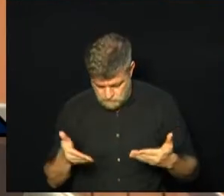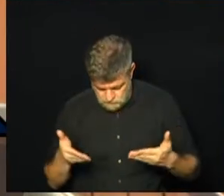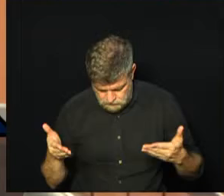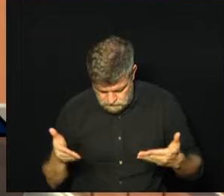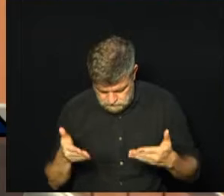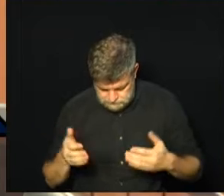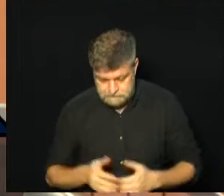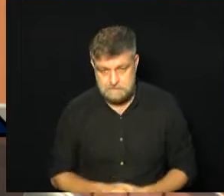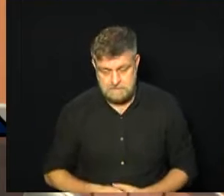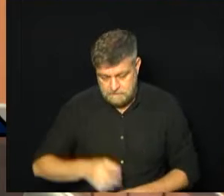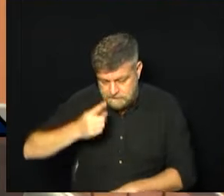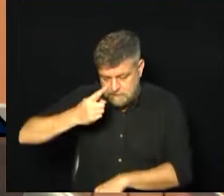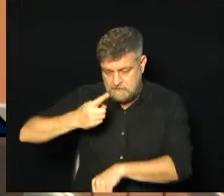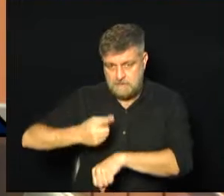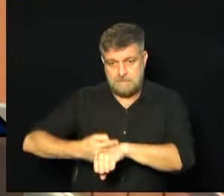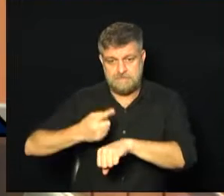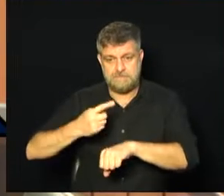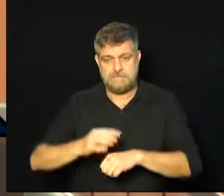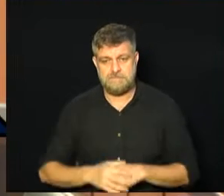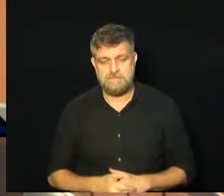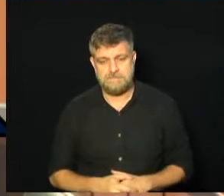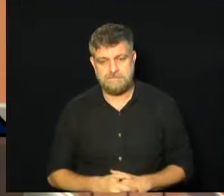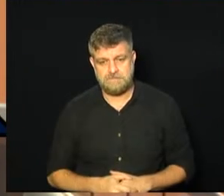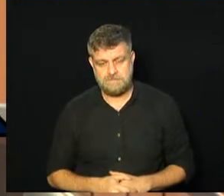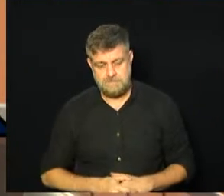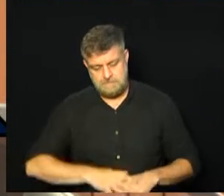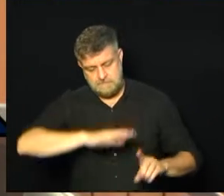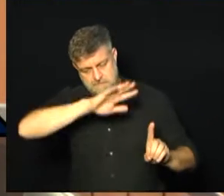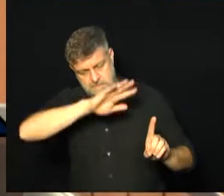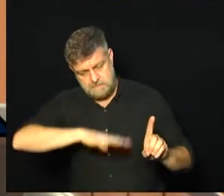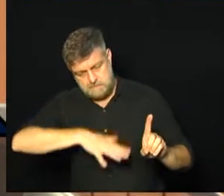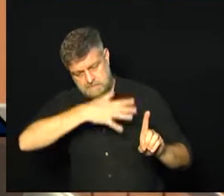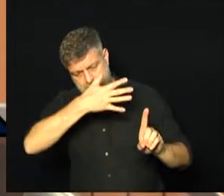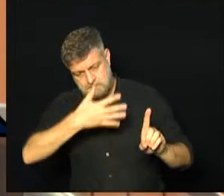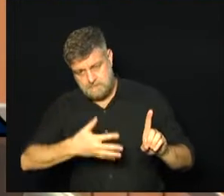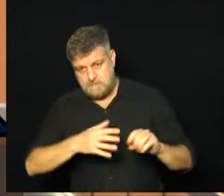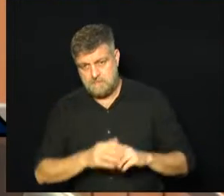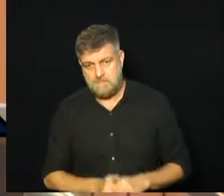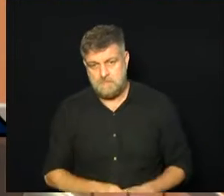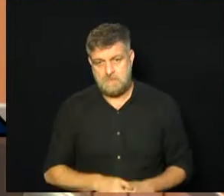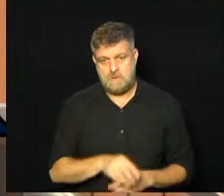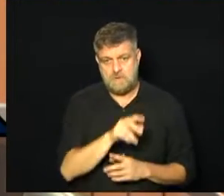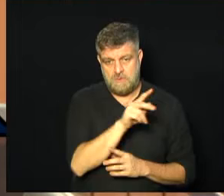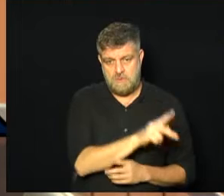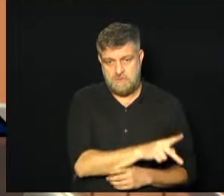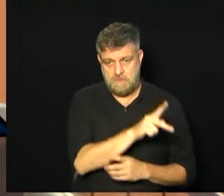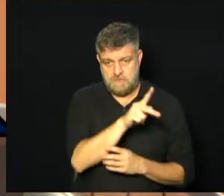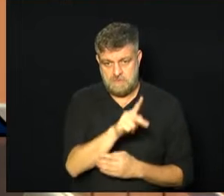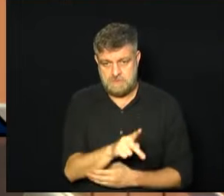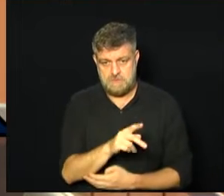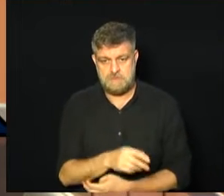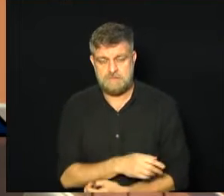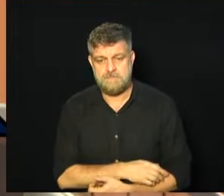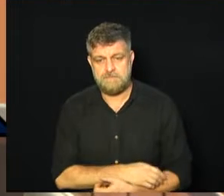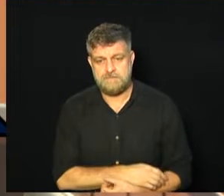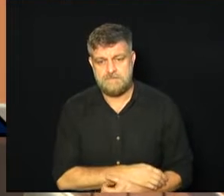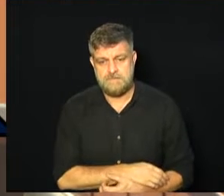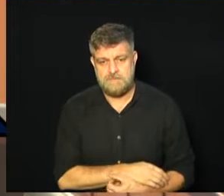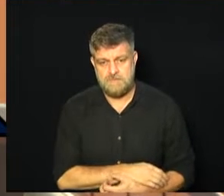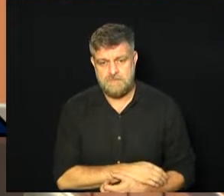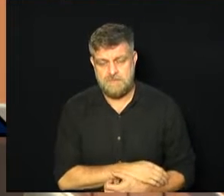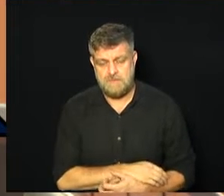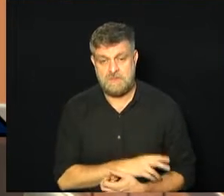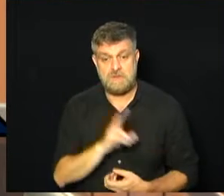nesse momento, né, homenagear o professor Assene, professor